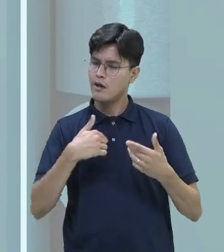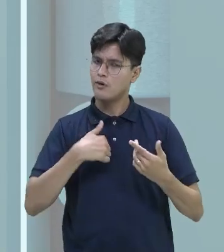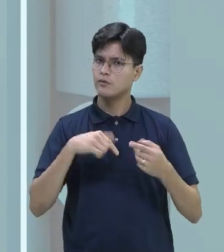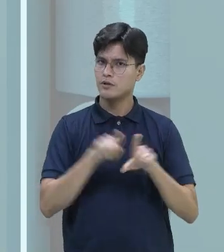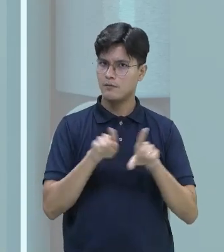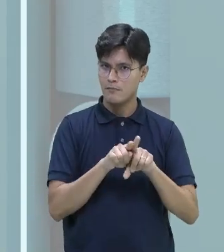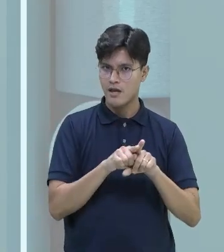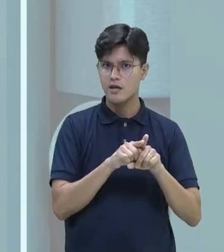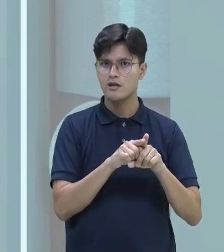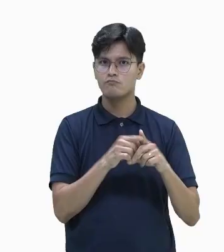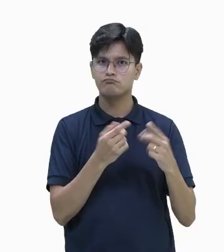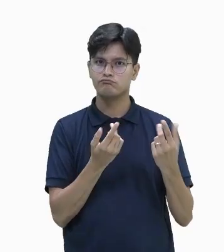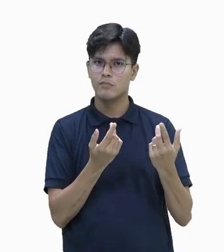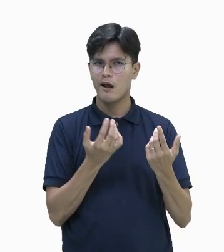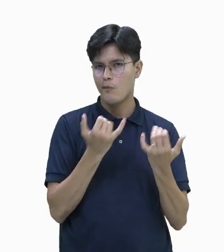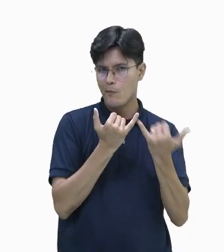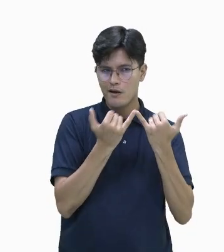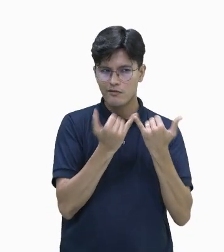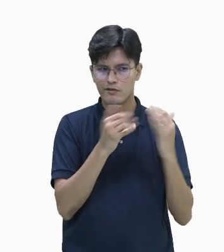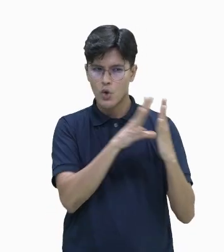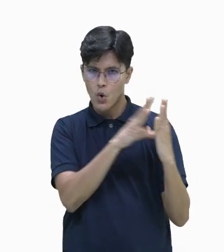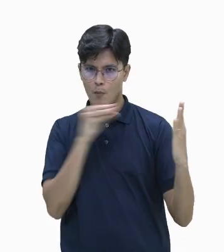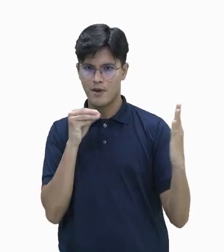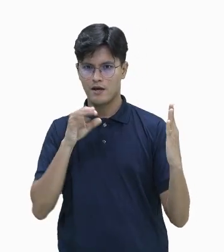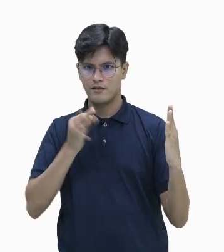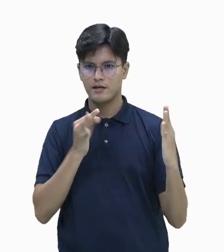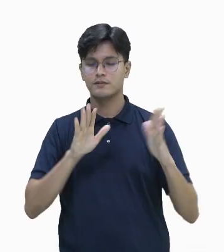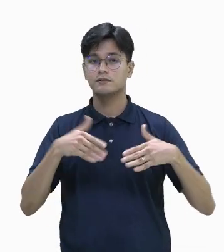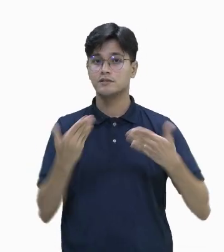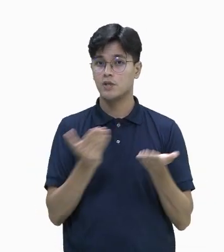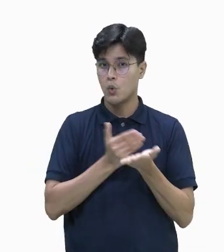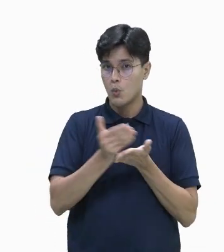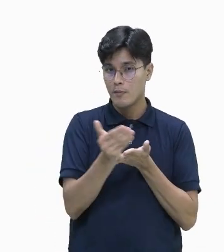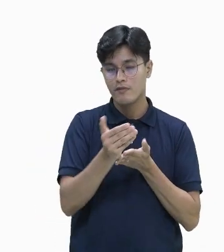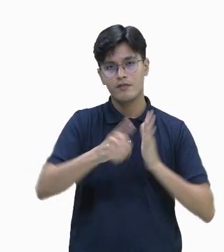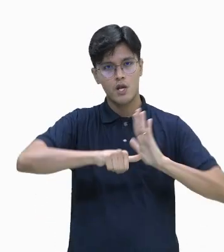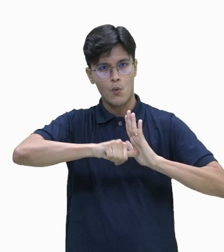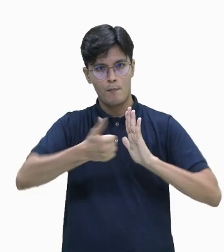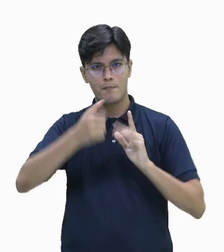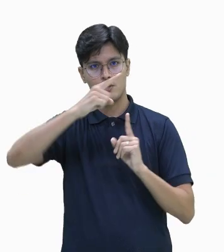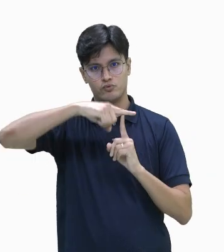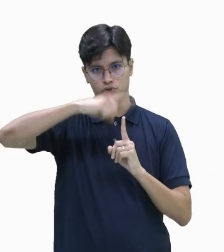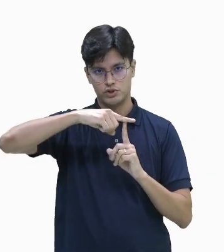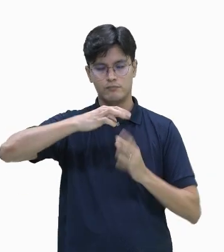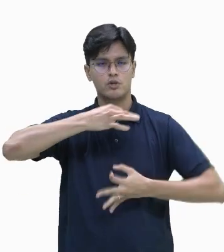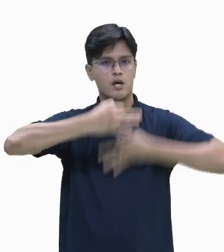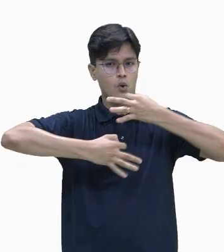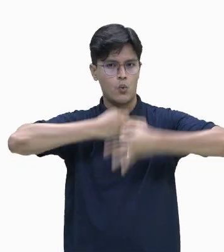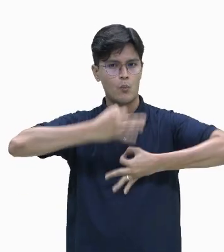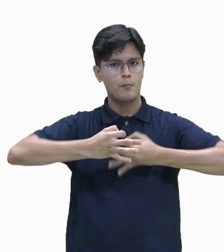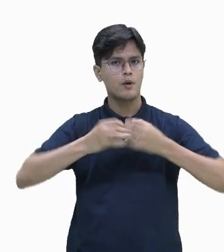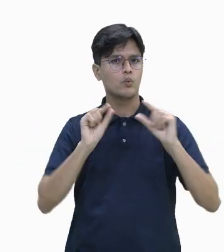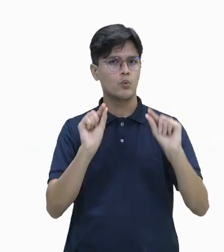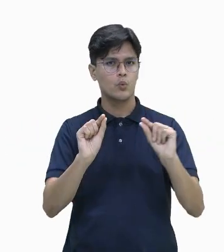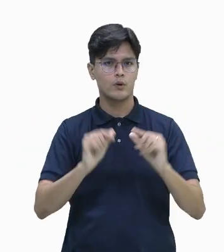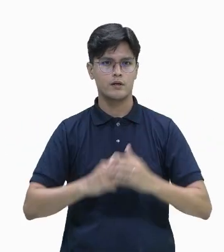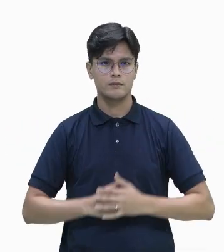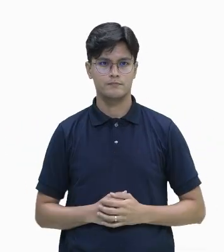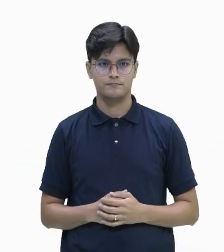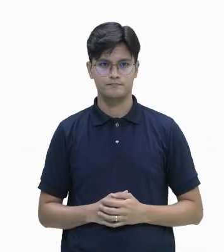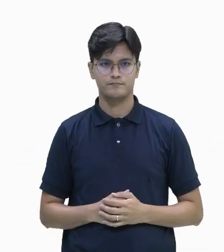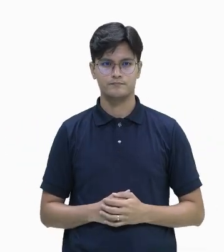correto? Então, vamos lá, começando com o primeiro tipo de argumento, que é o que nós chamamos de